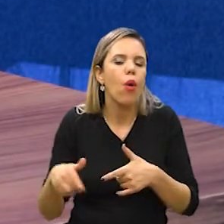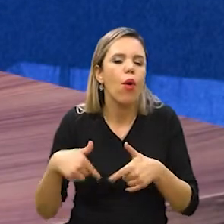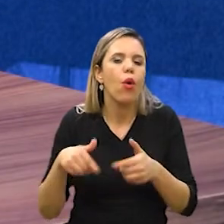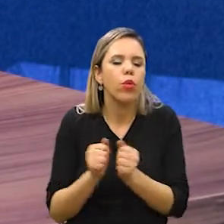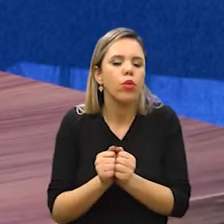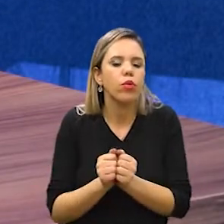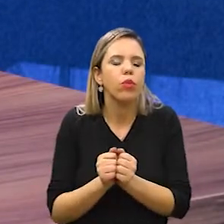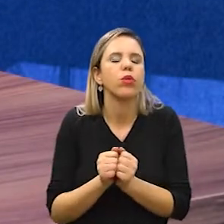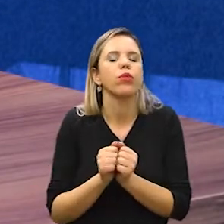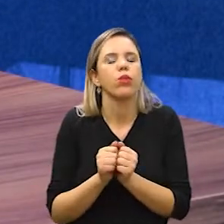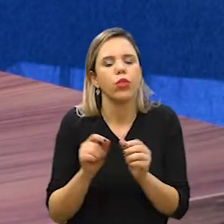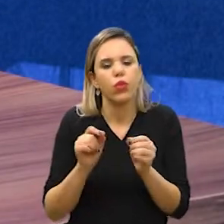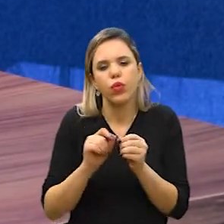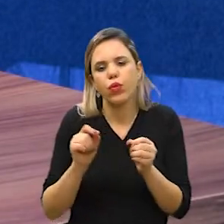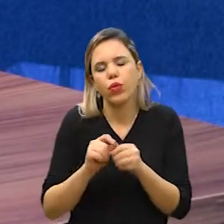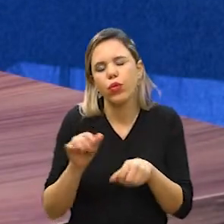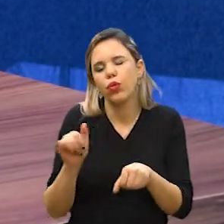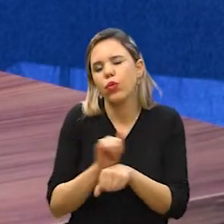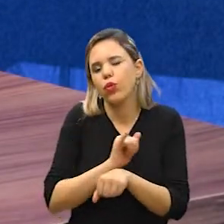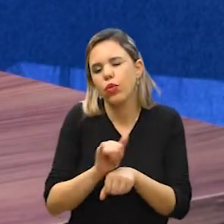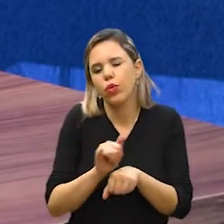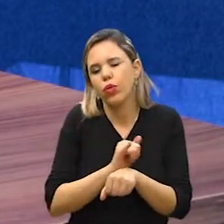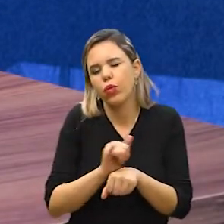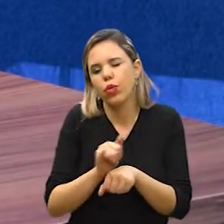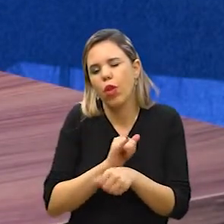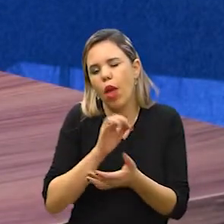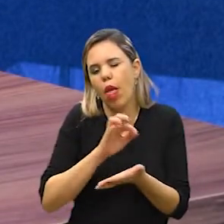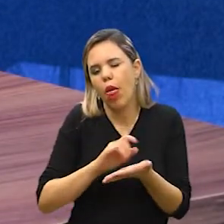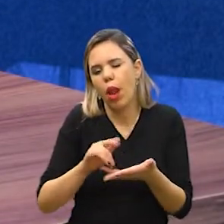vocês começarem a trabalhar junto, fazer